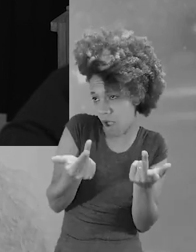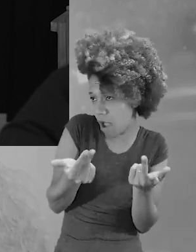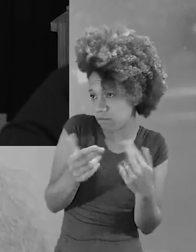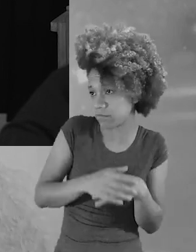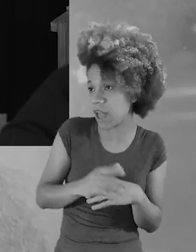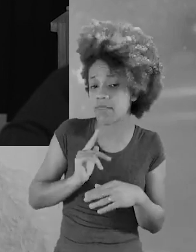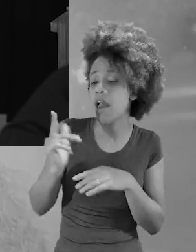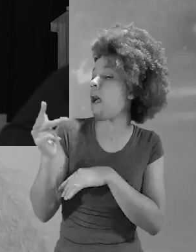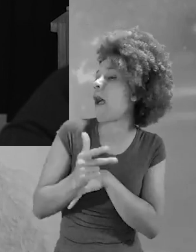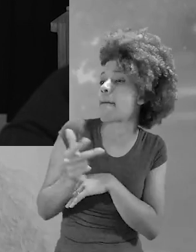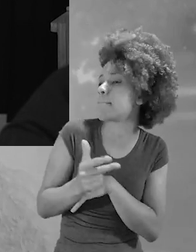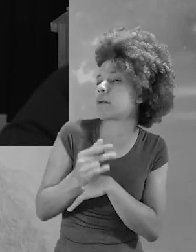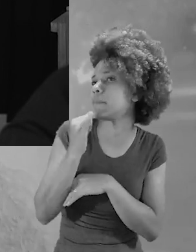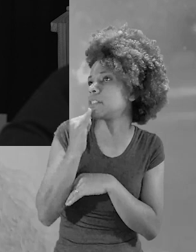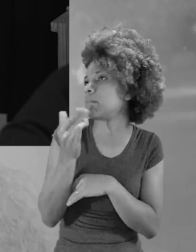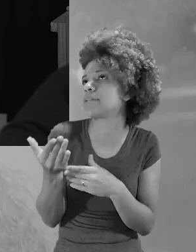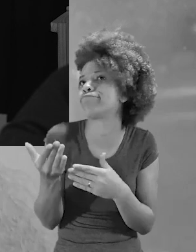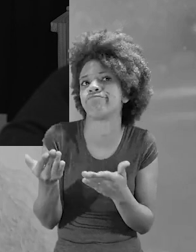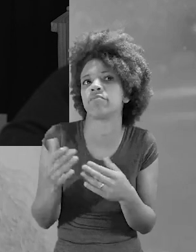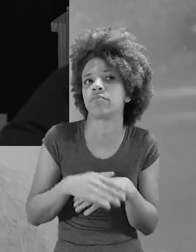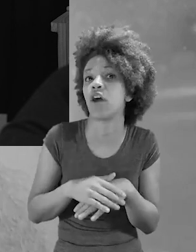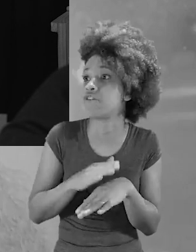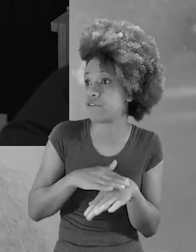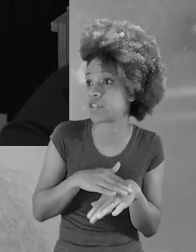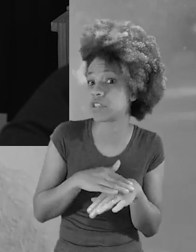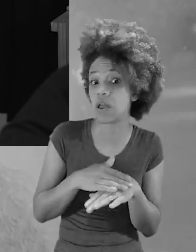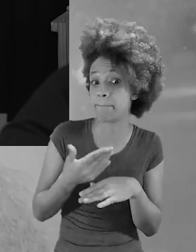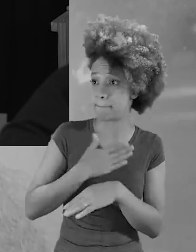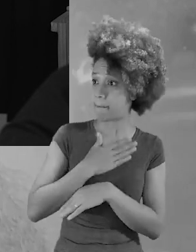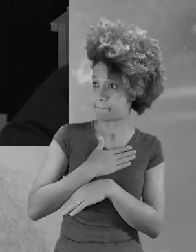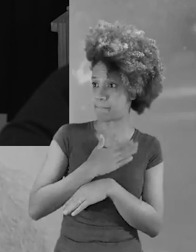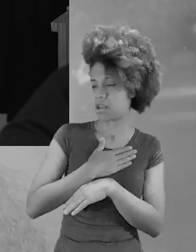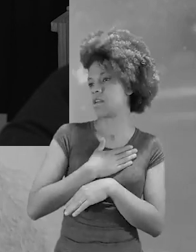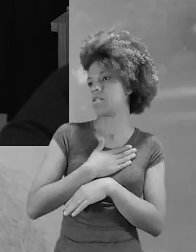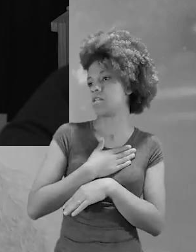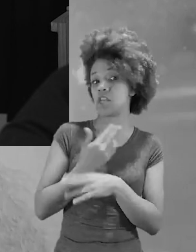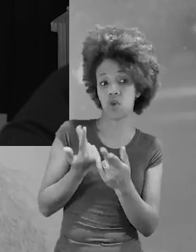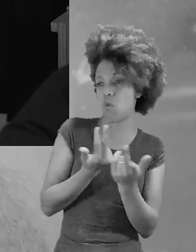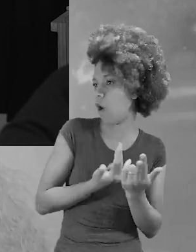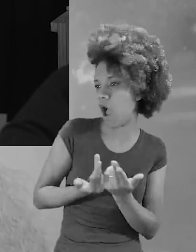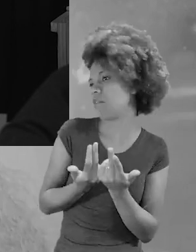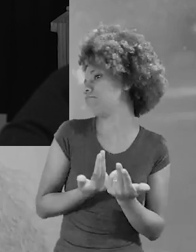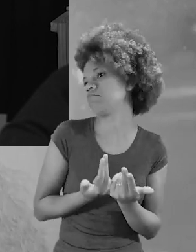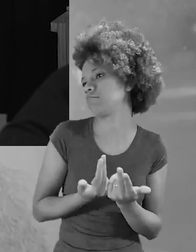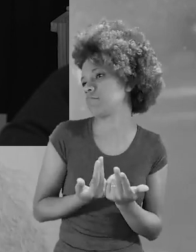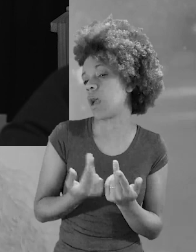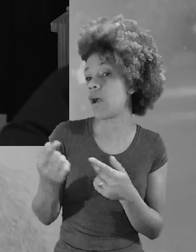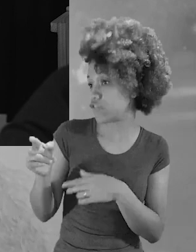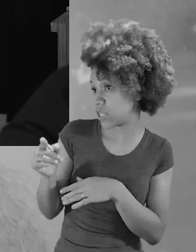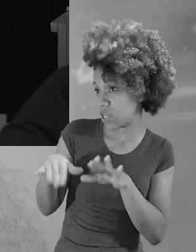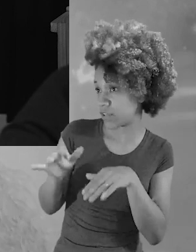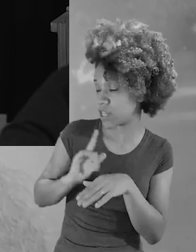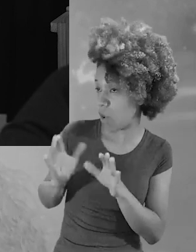por exemplo não é necessariamente para mim da mesma do mesmo jeito tipo você tinha uma banda de rock que você falava Pô Essa não é muito